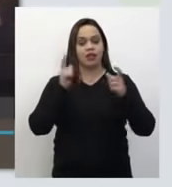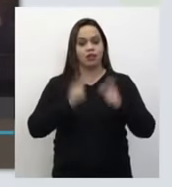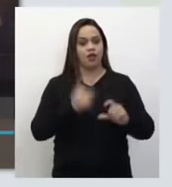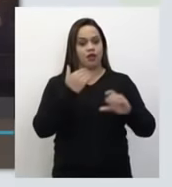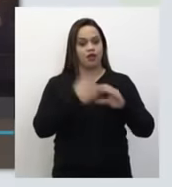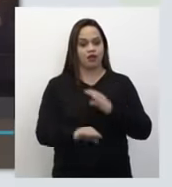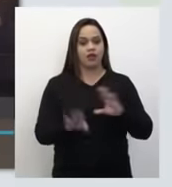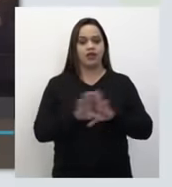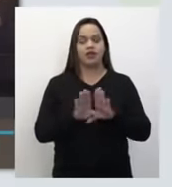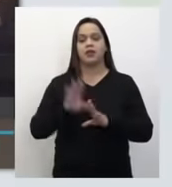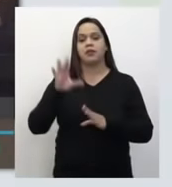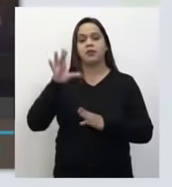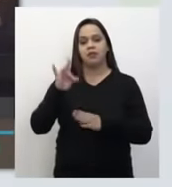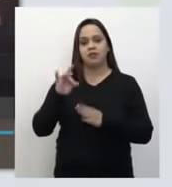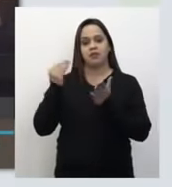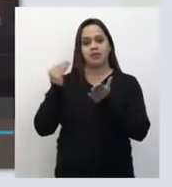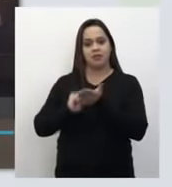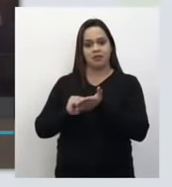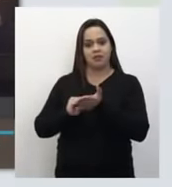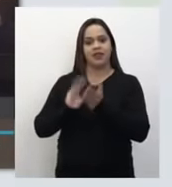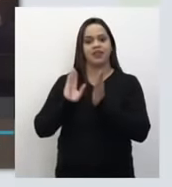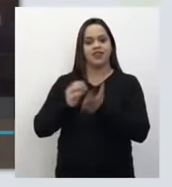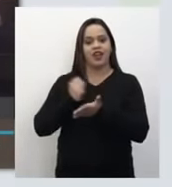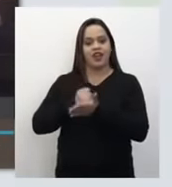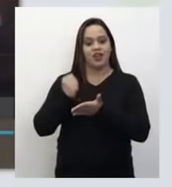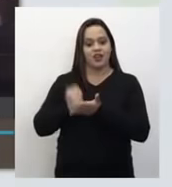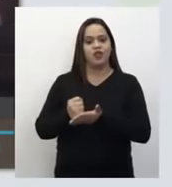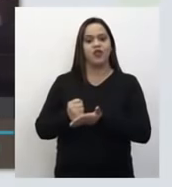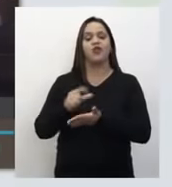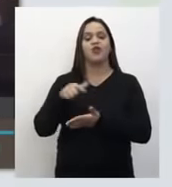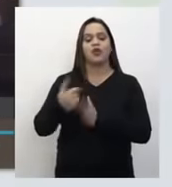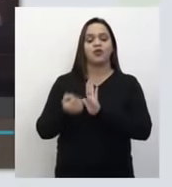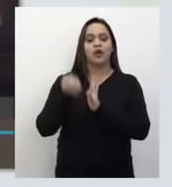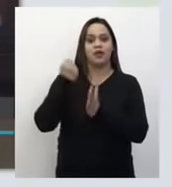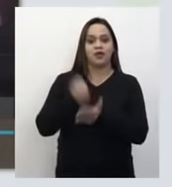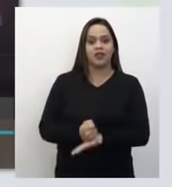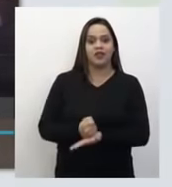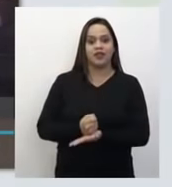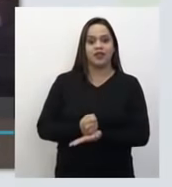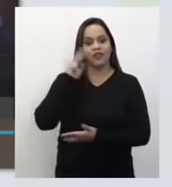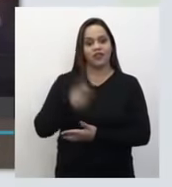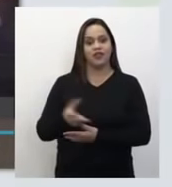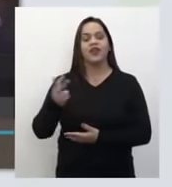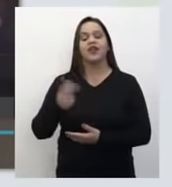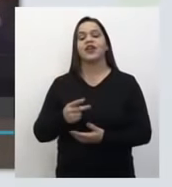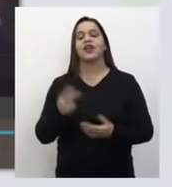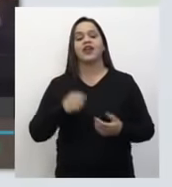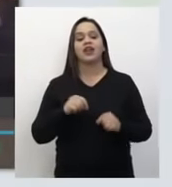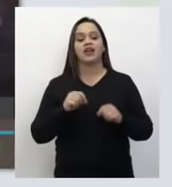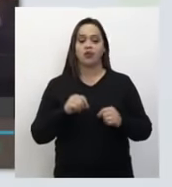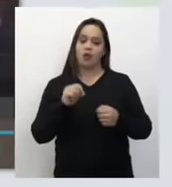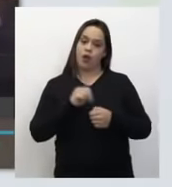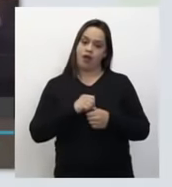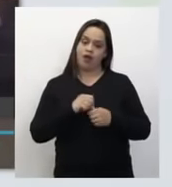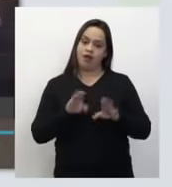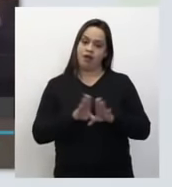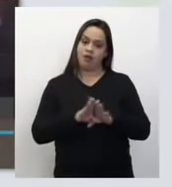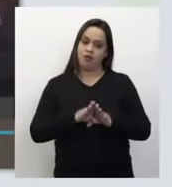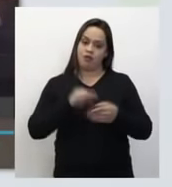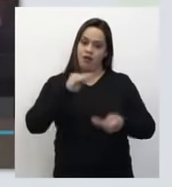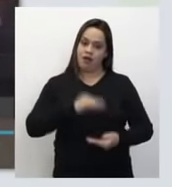até um selinho aqui. E um outro carimbo, fiz um pinhãozão aqui, com o carimbo com aquela embalagem longa